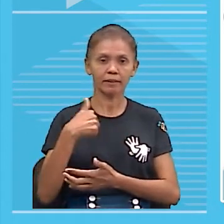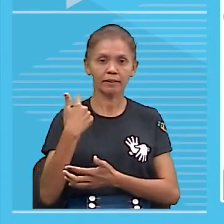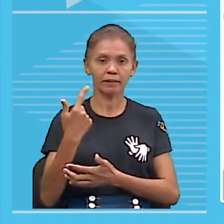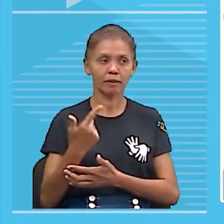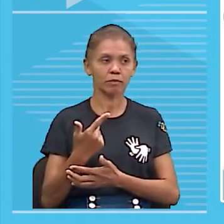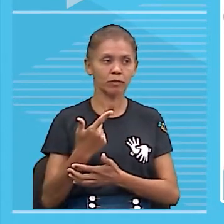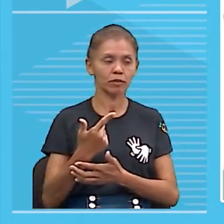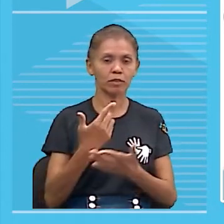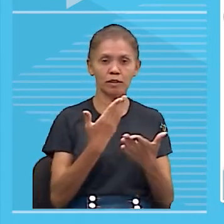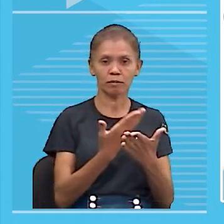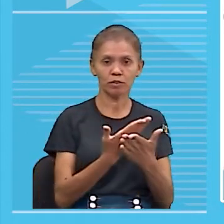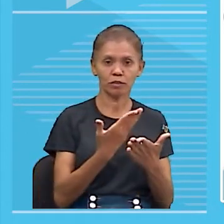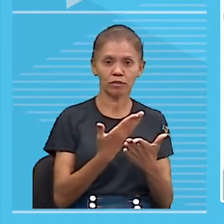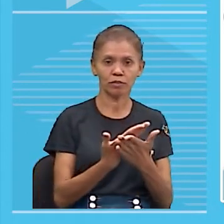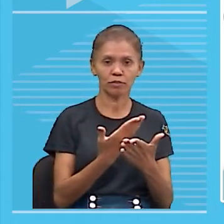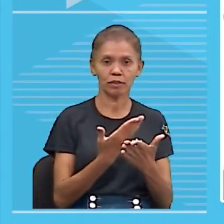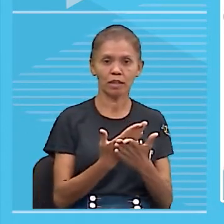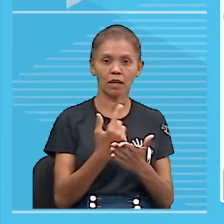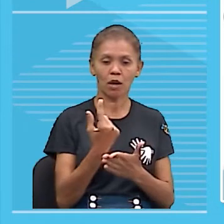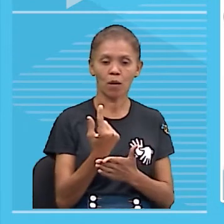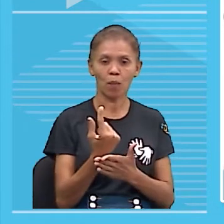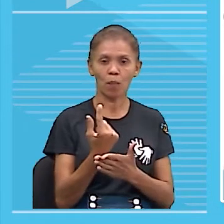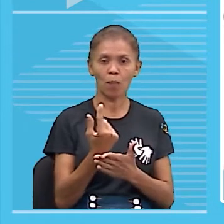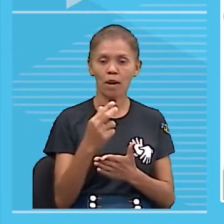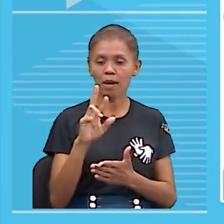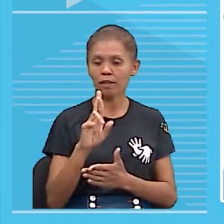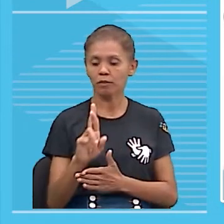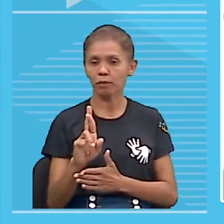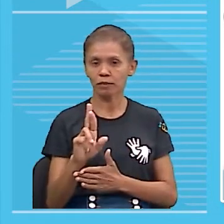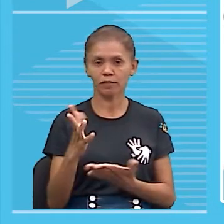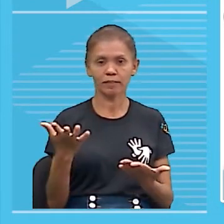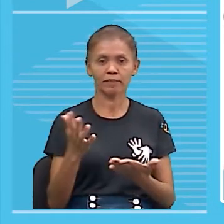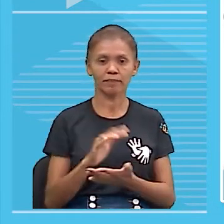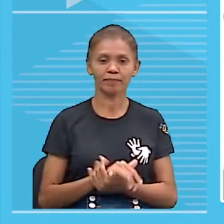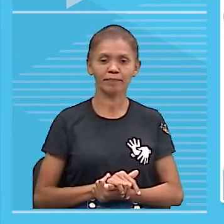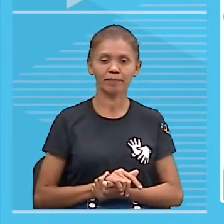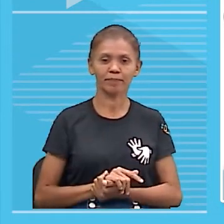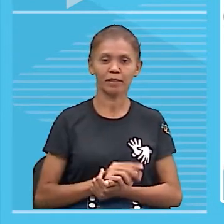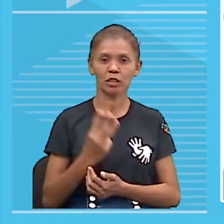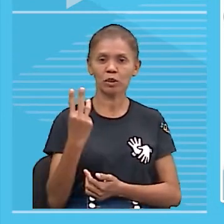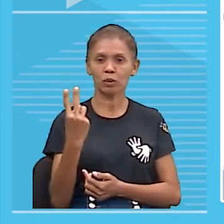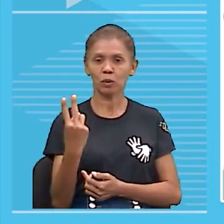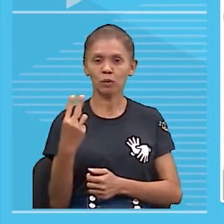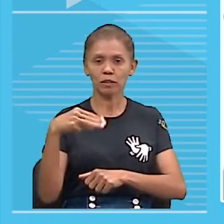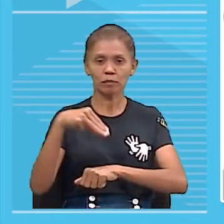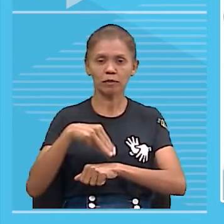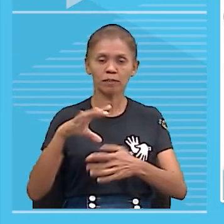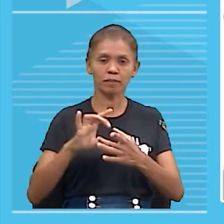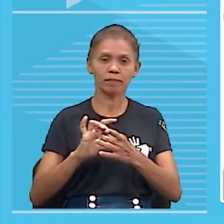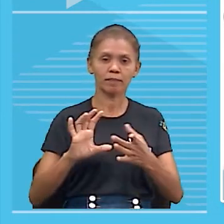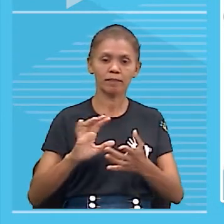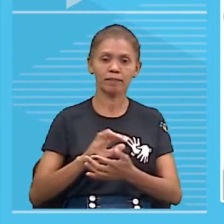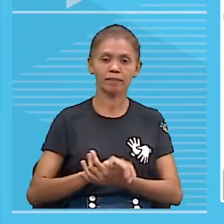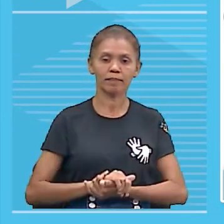em uma dessas alternativas que está correta sapo dois minutinhos novamente